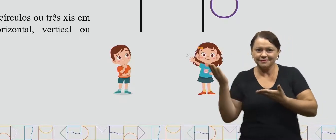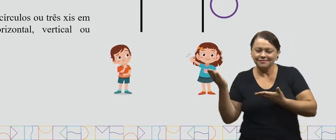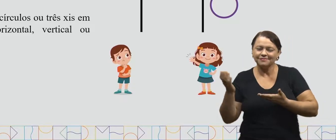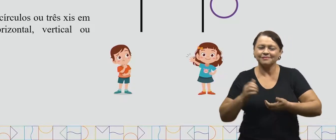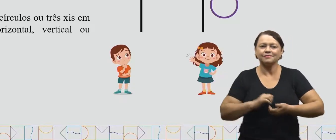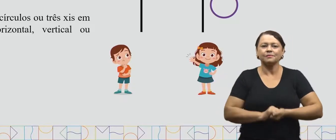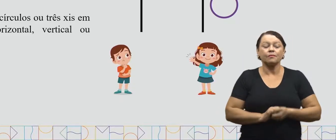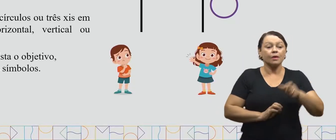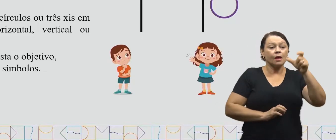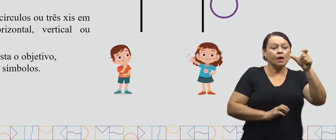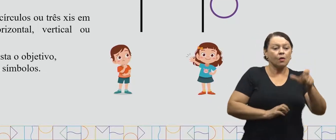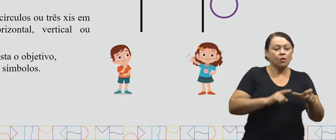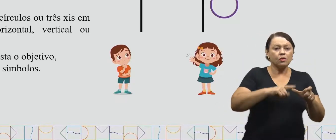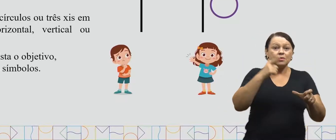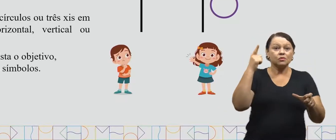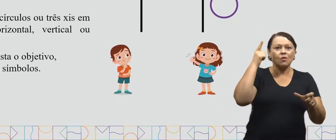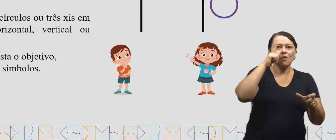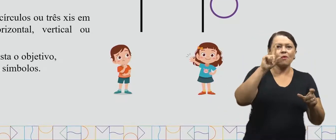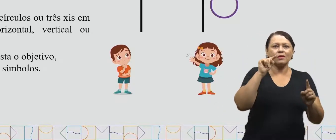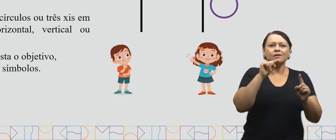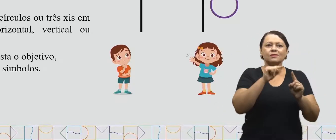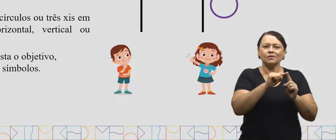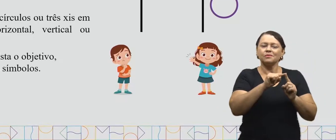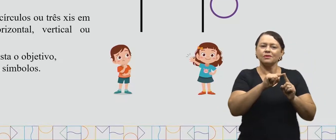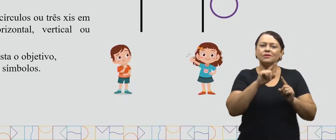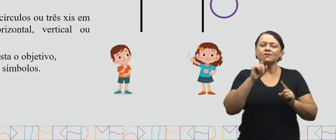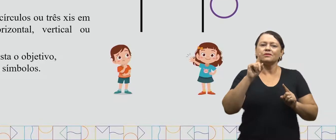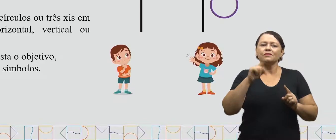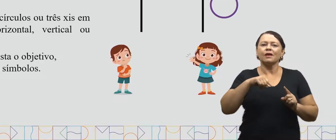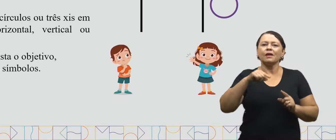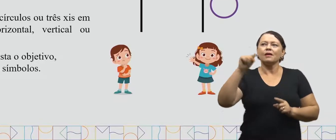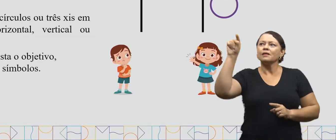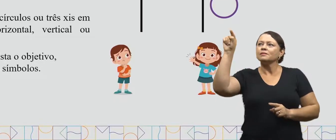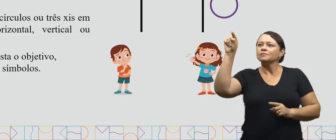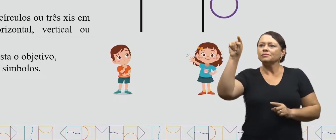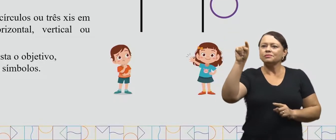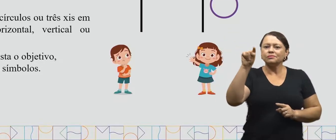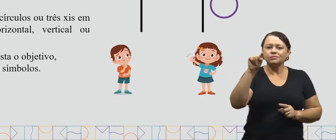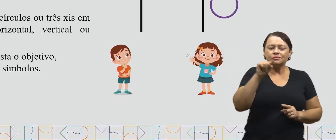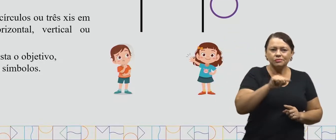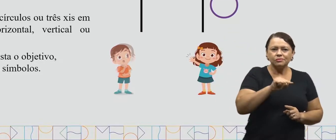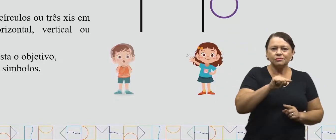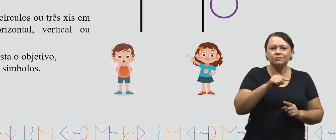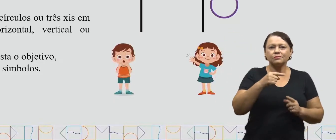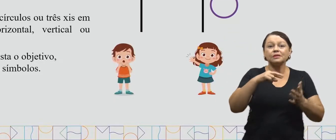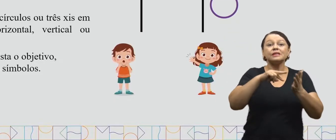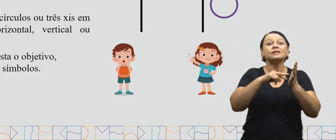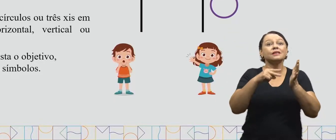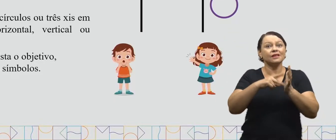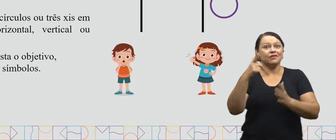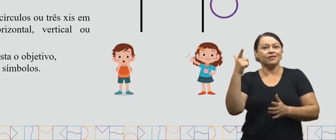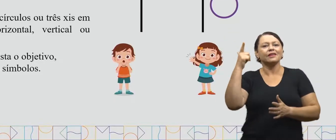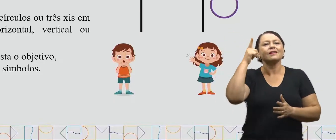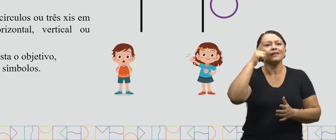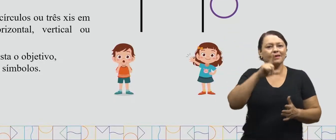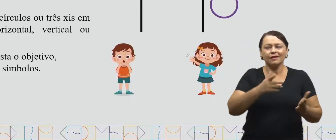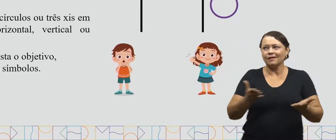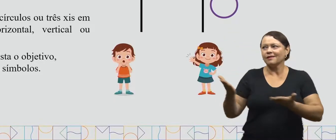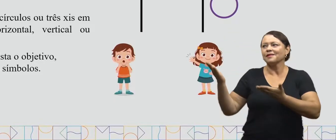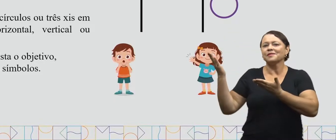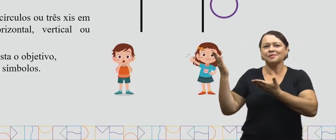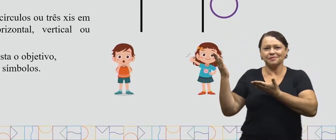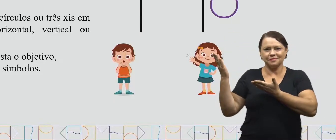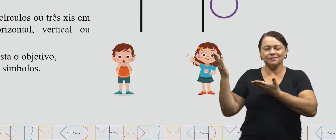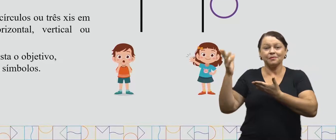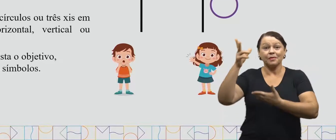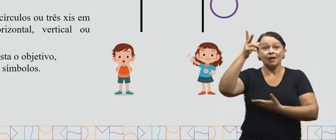um jogador conquista o objetivo, costuma-se riscar os seus 3 símbolos. Observem aí na imagem a Tainá, que